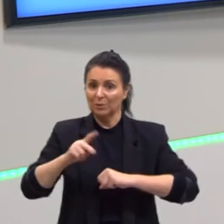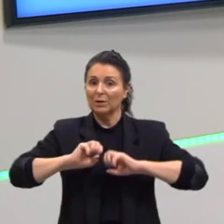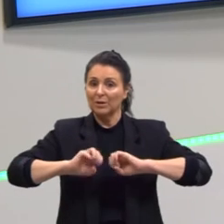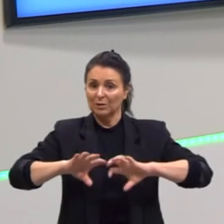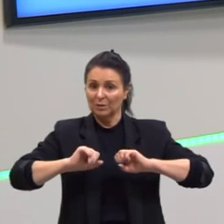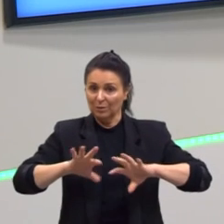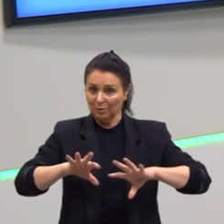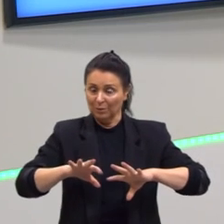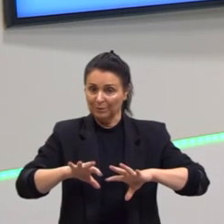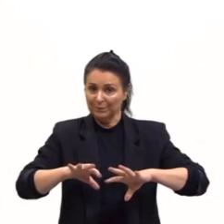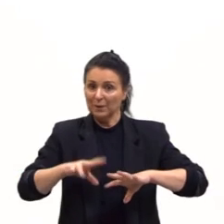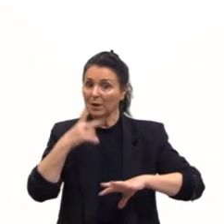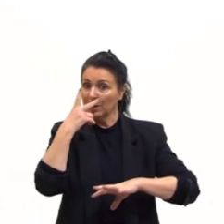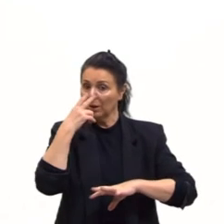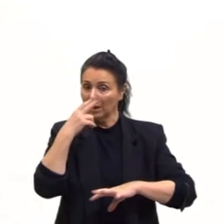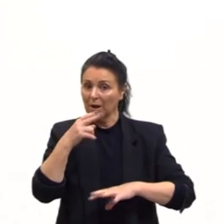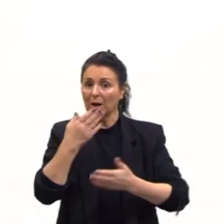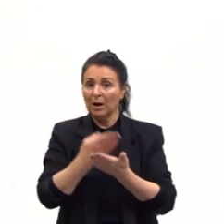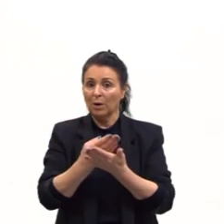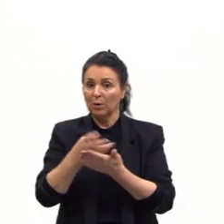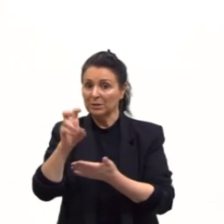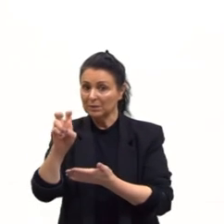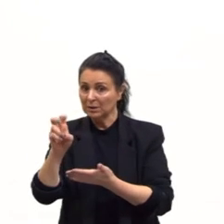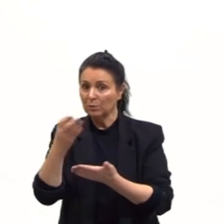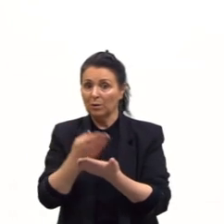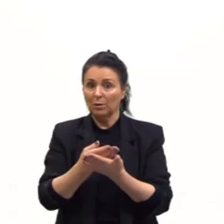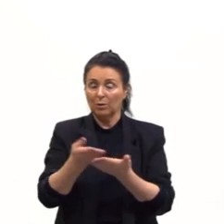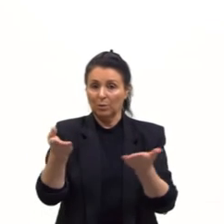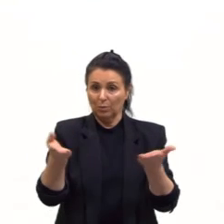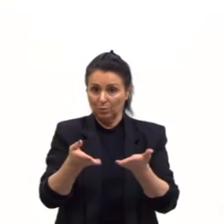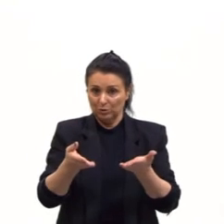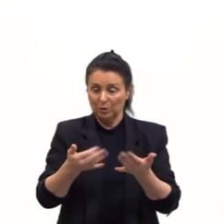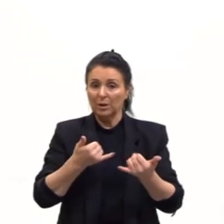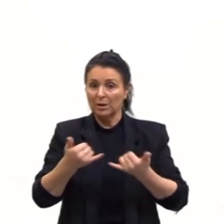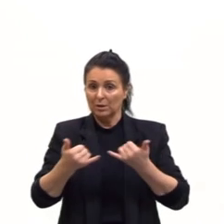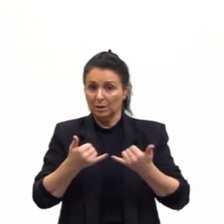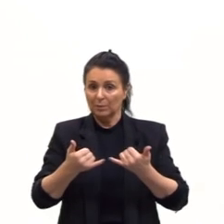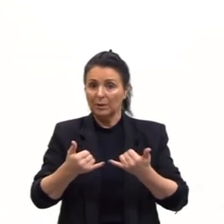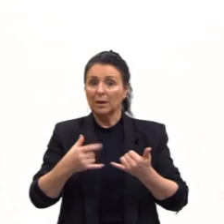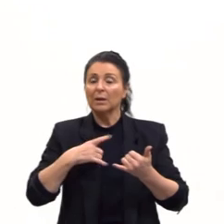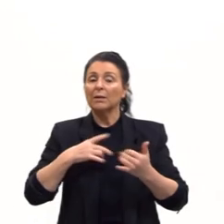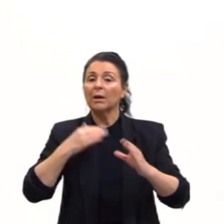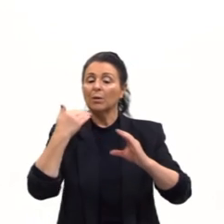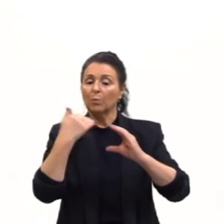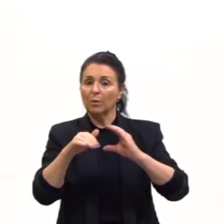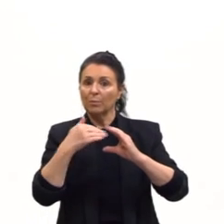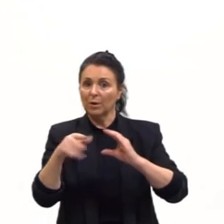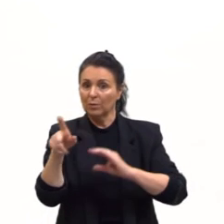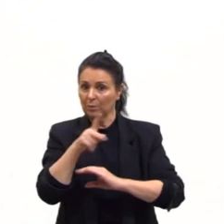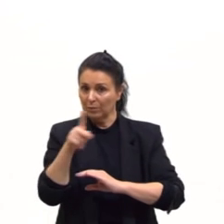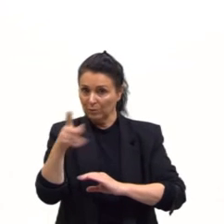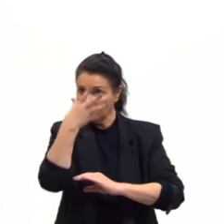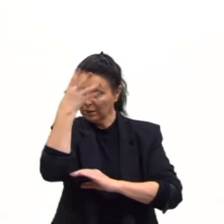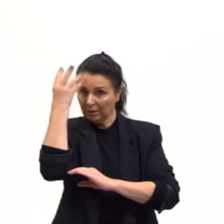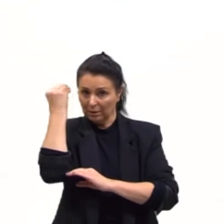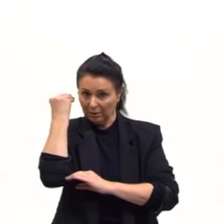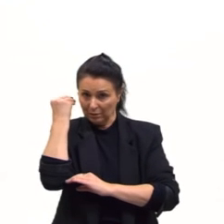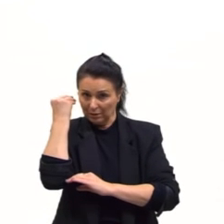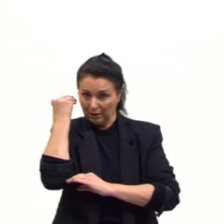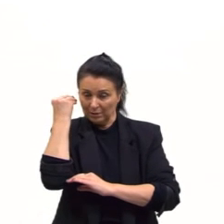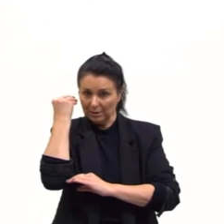quanto na aula de hoje exemplos não esqueçam que vocês tem o meu e-mail ali no início da aula